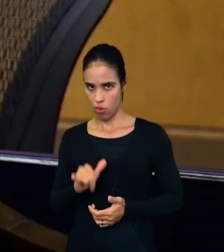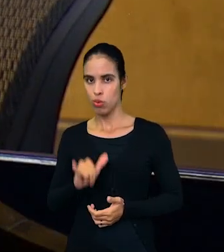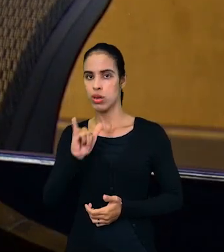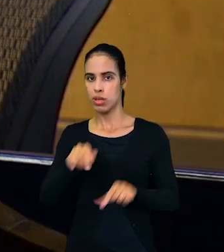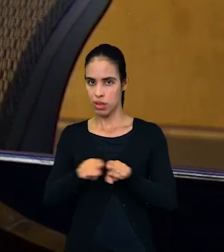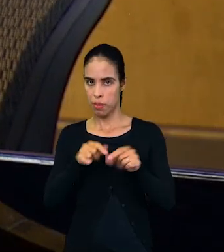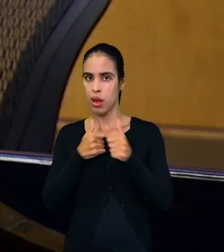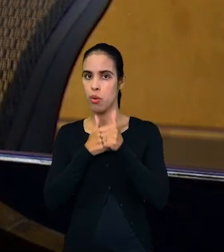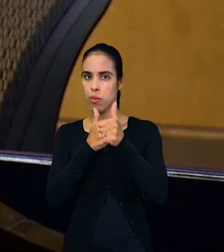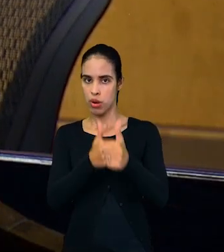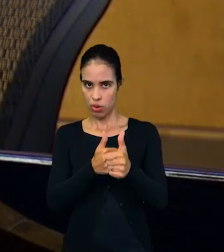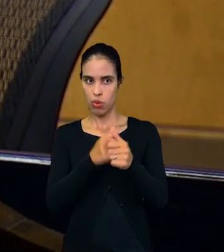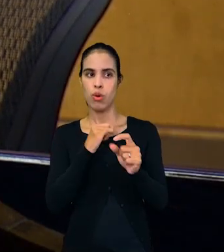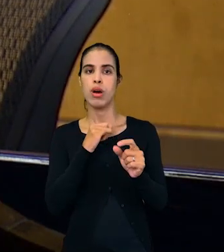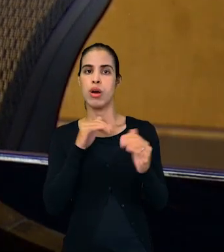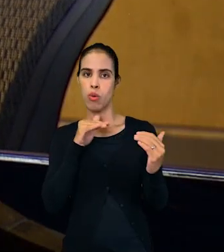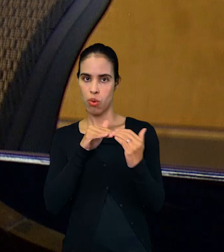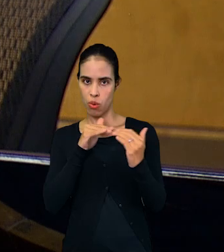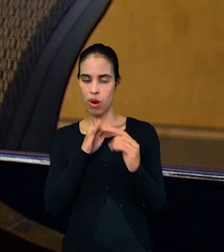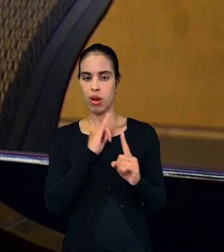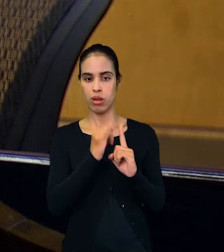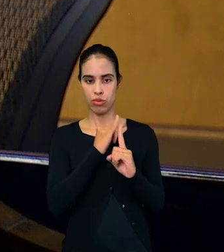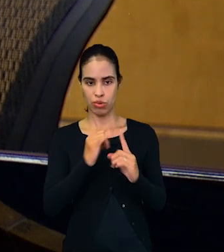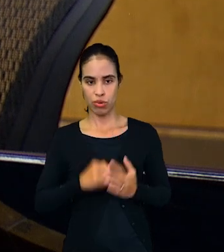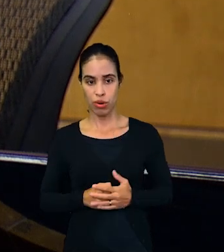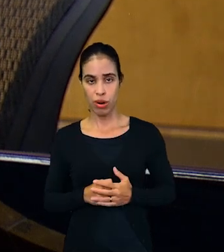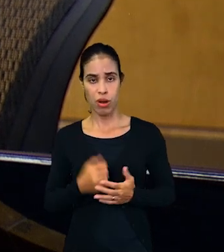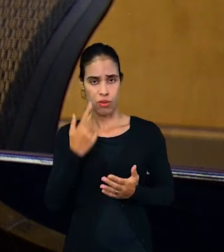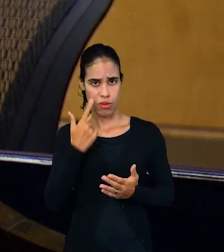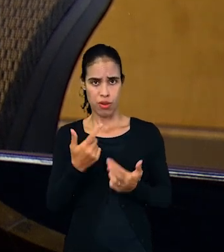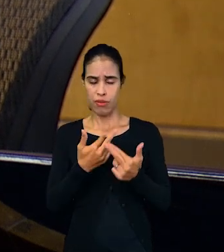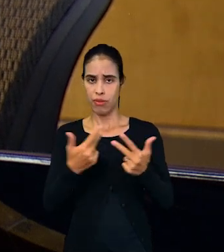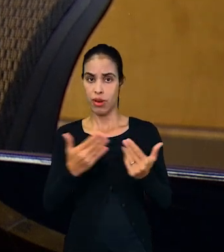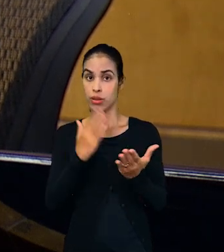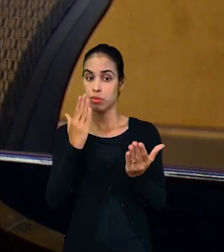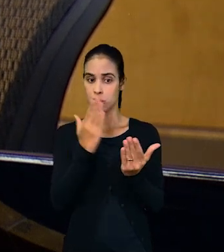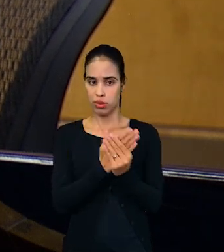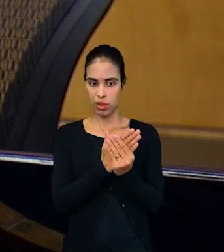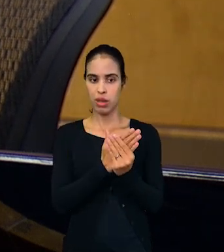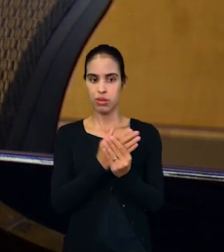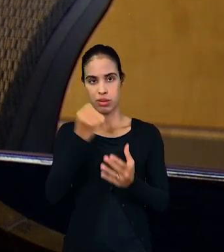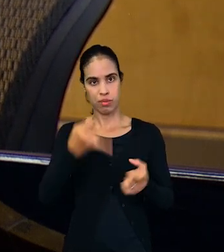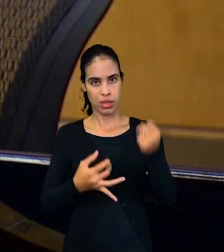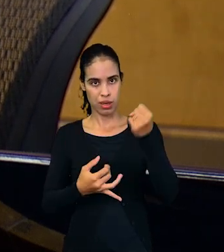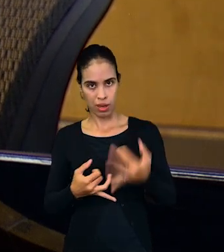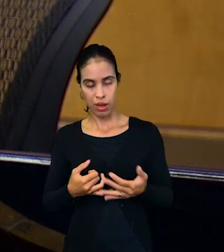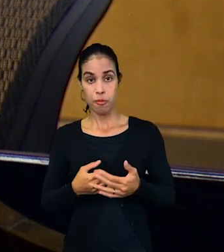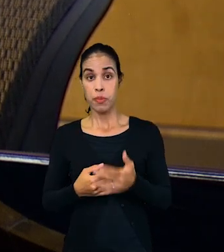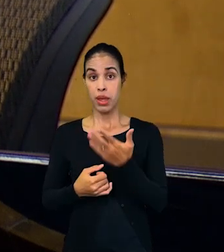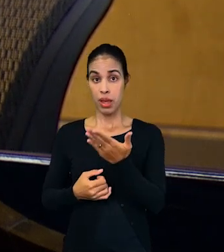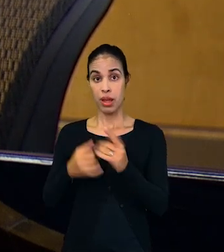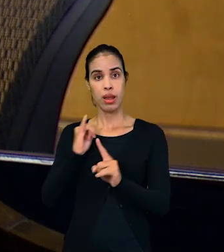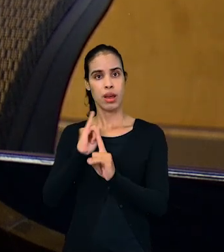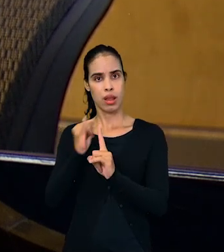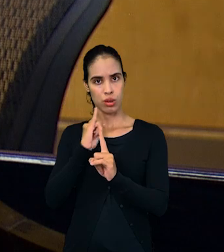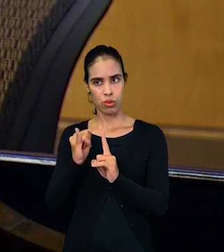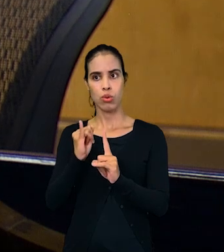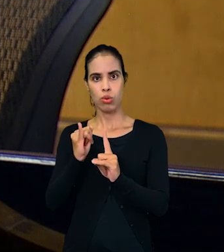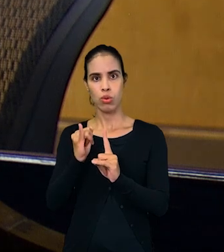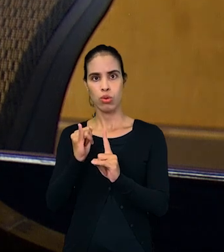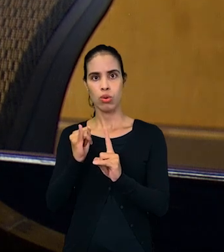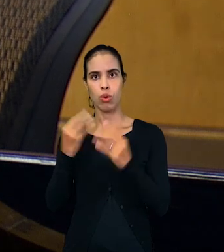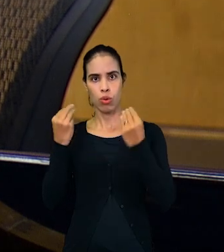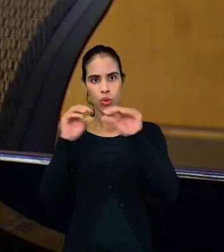Amaury Rodrigues acompanhou o entendimento do relator. Além desses mencionados pelo eminente